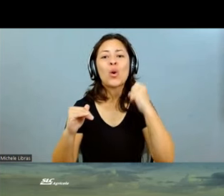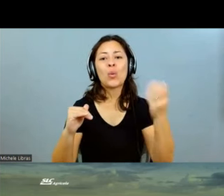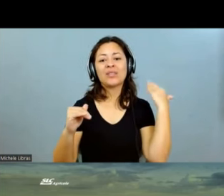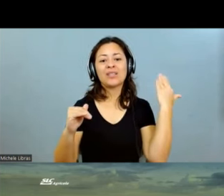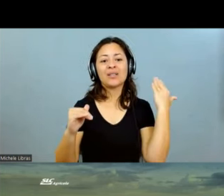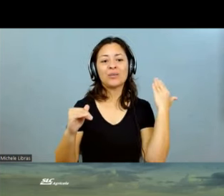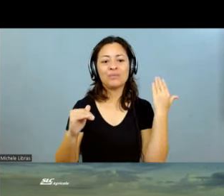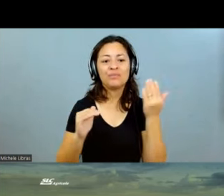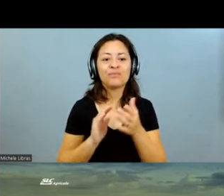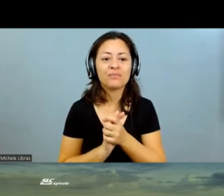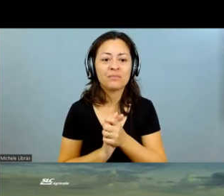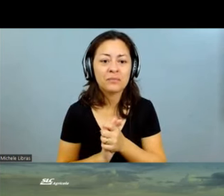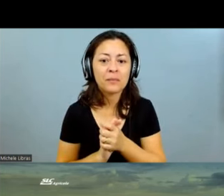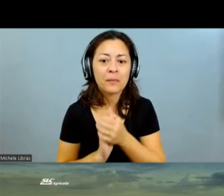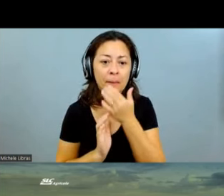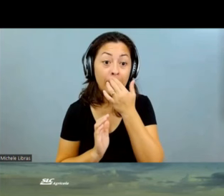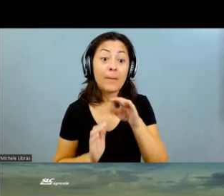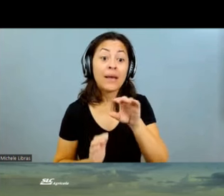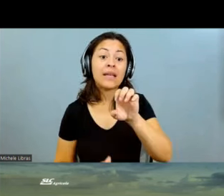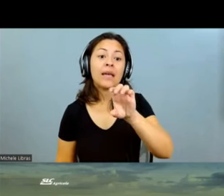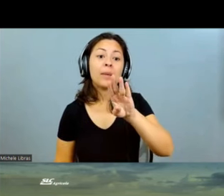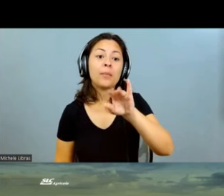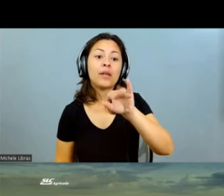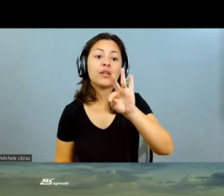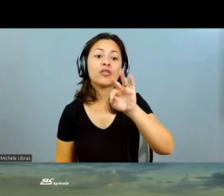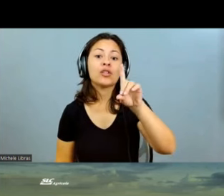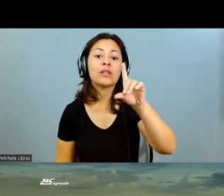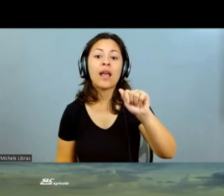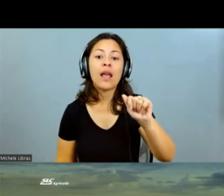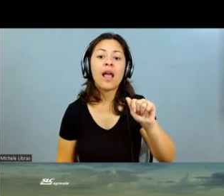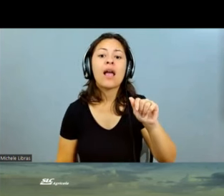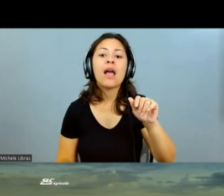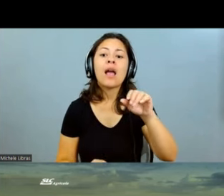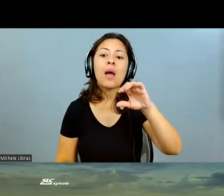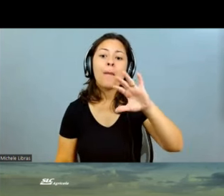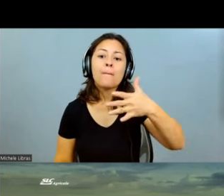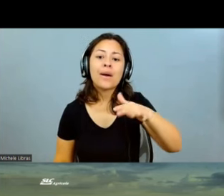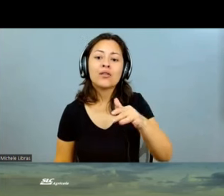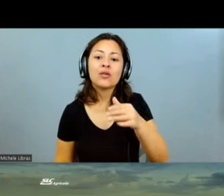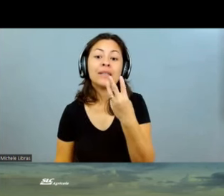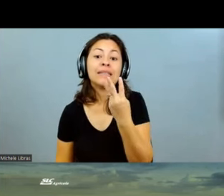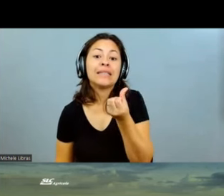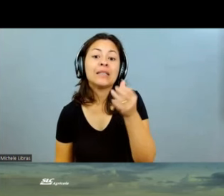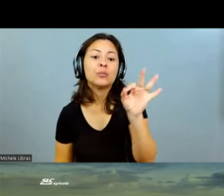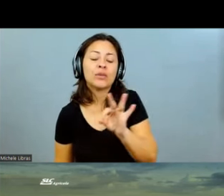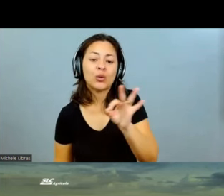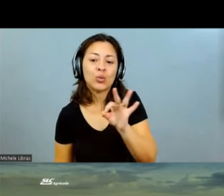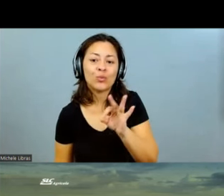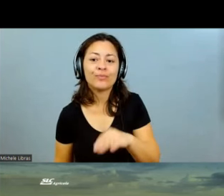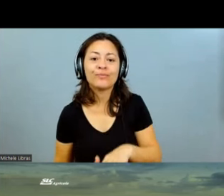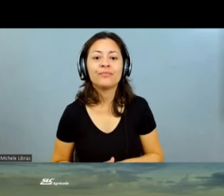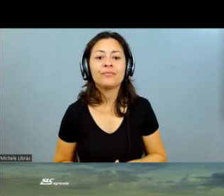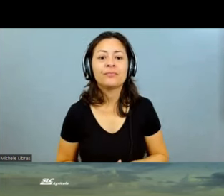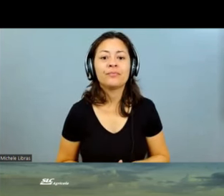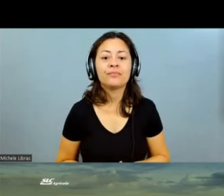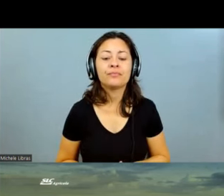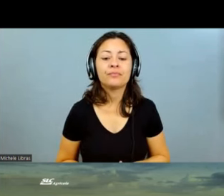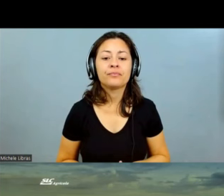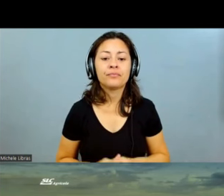atingiu 704 milhões de com margem bía de 36% Vamos para o slide 12